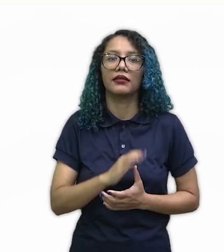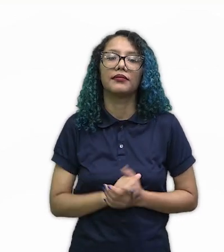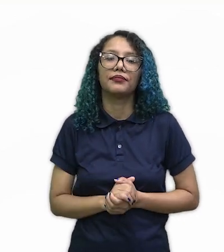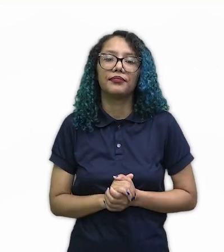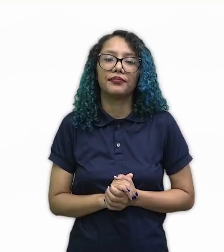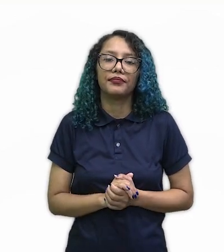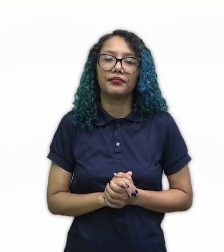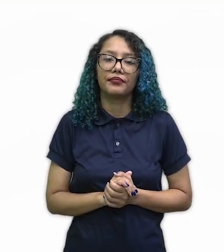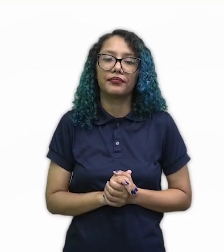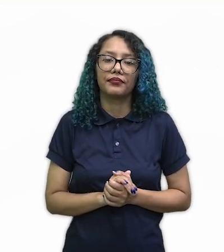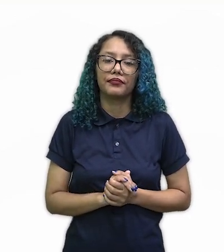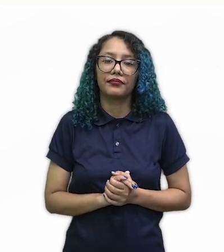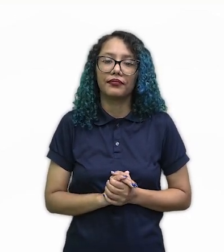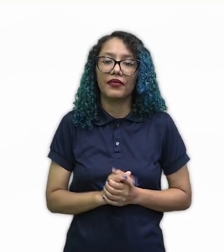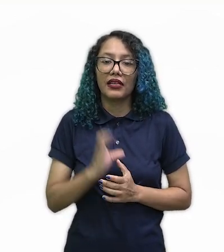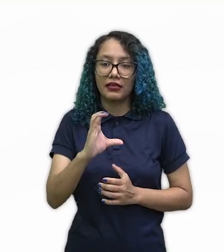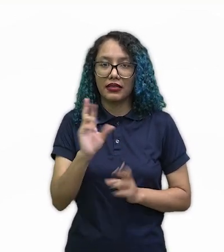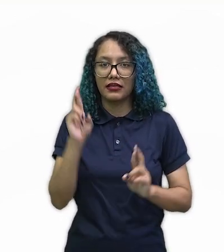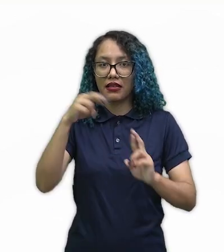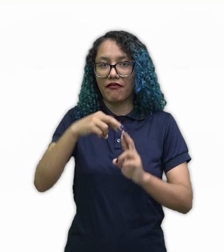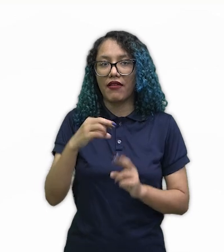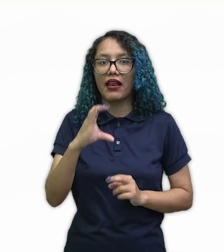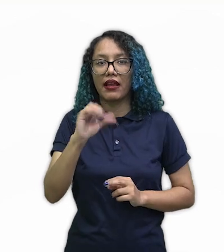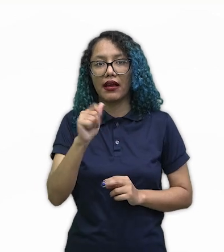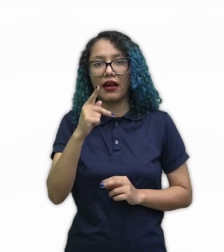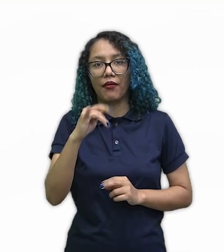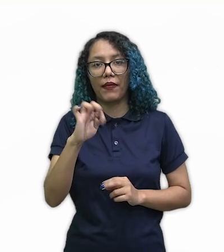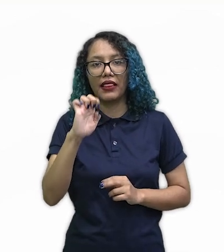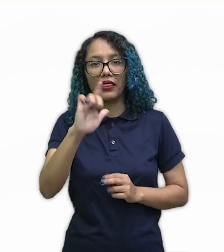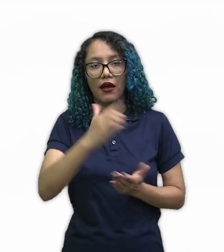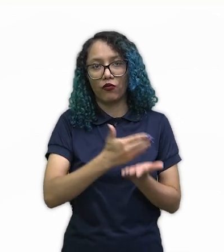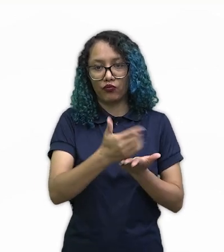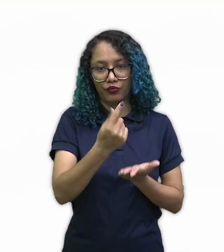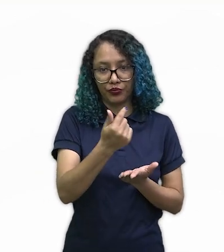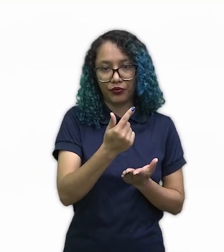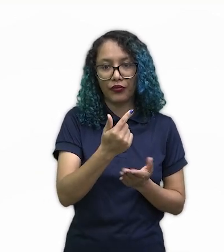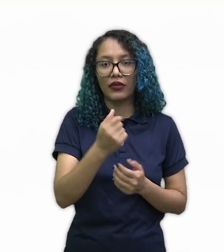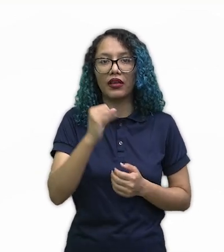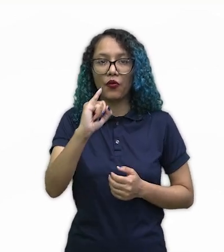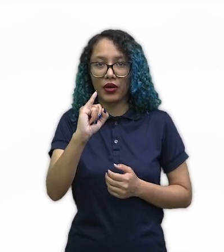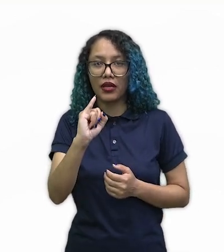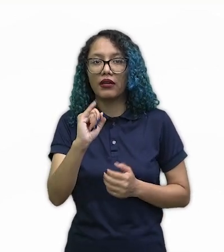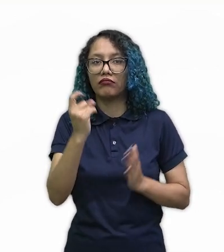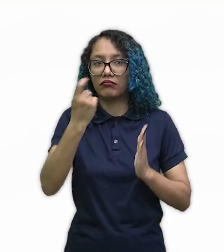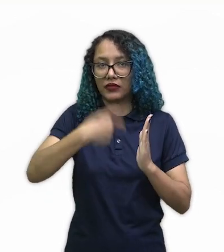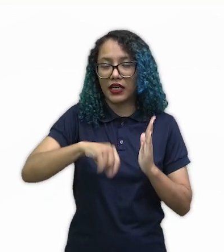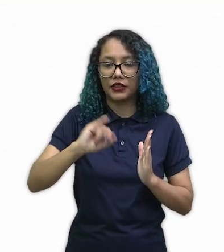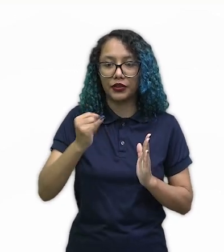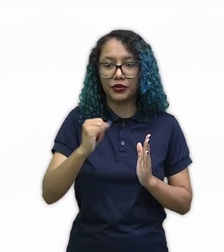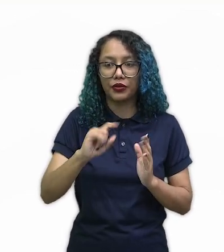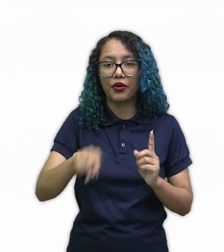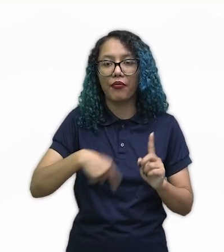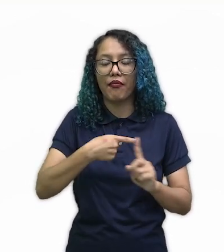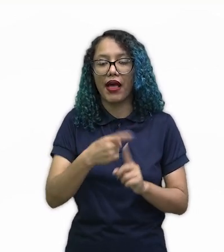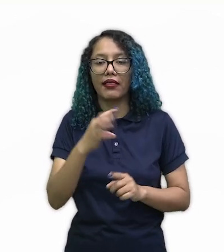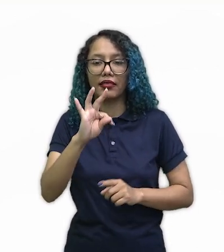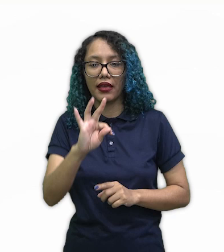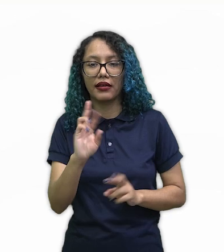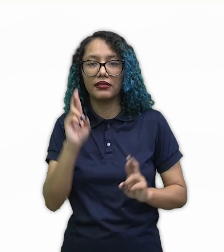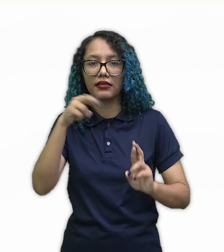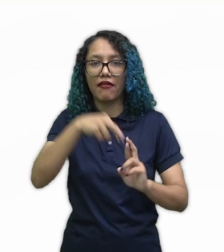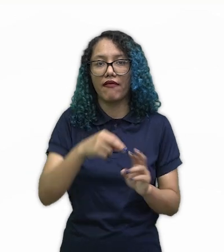Onde nós temos aí que o C é o capital inicial, a taxa é os juros e o T é o